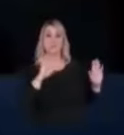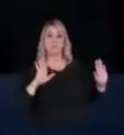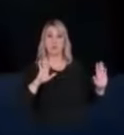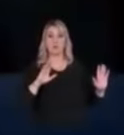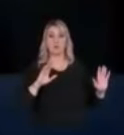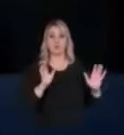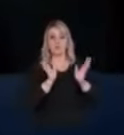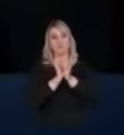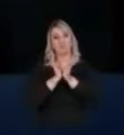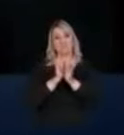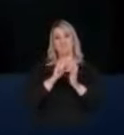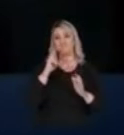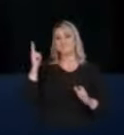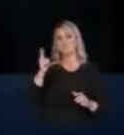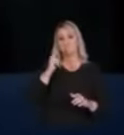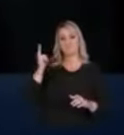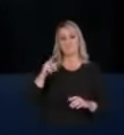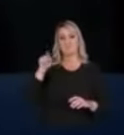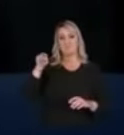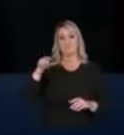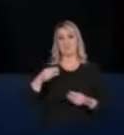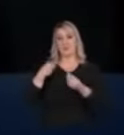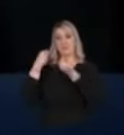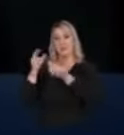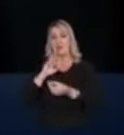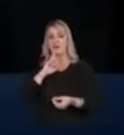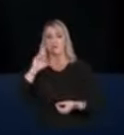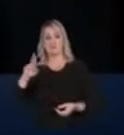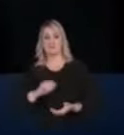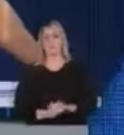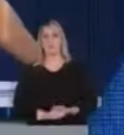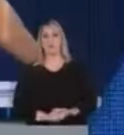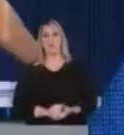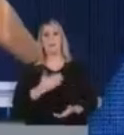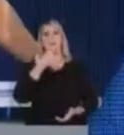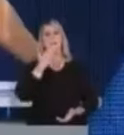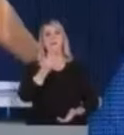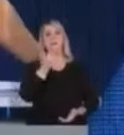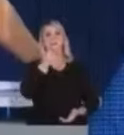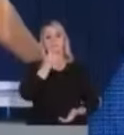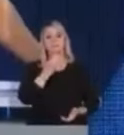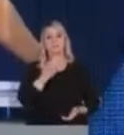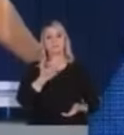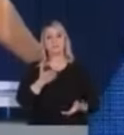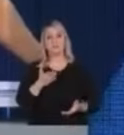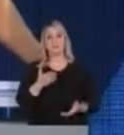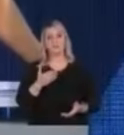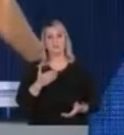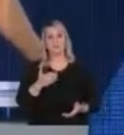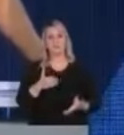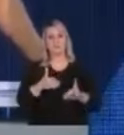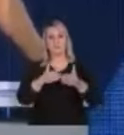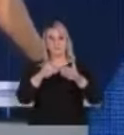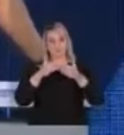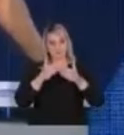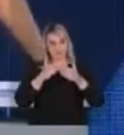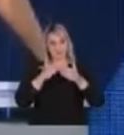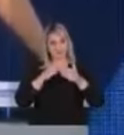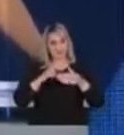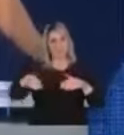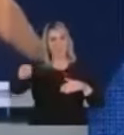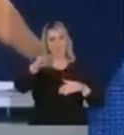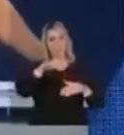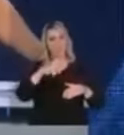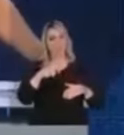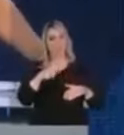comissão definiu que não será concedido eu peço por favor a gentileza a gentileza